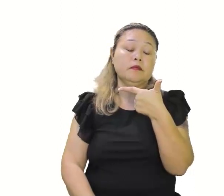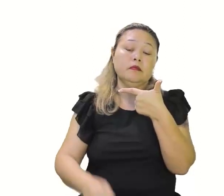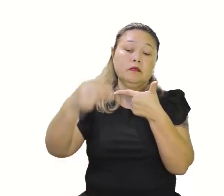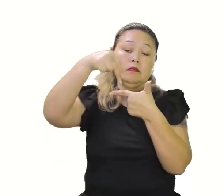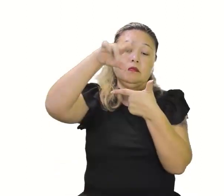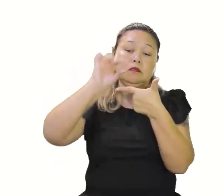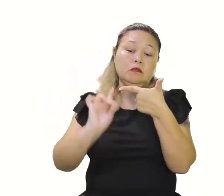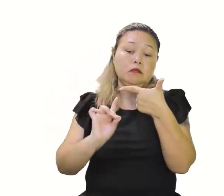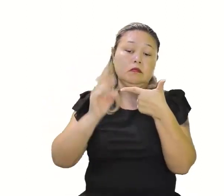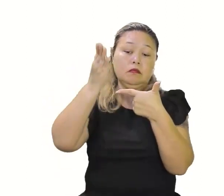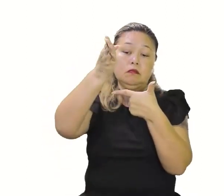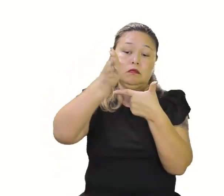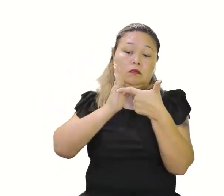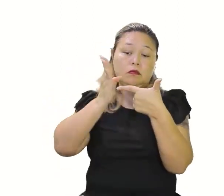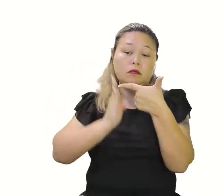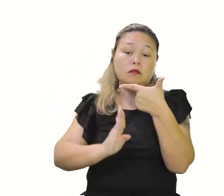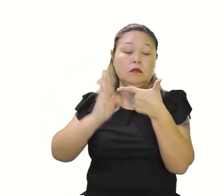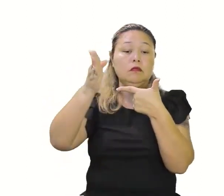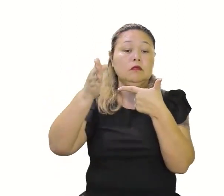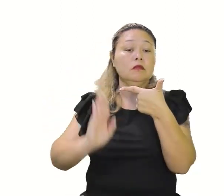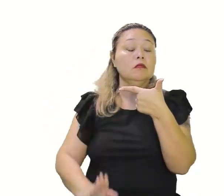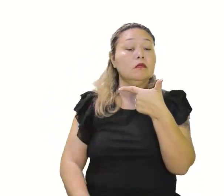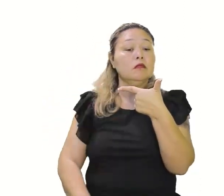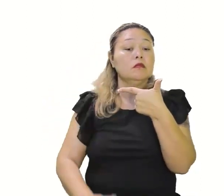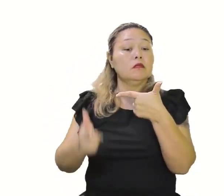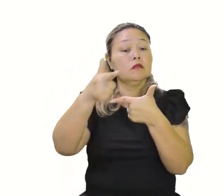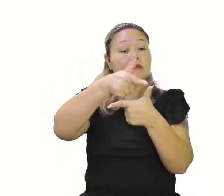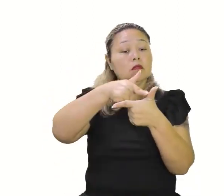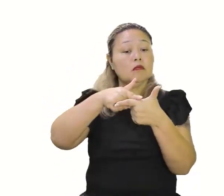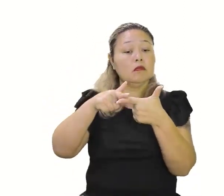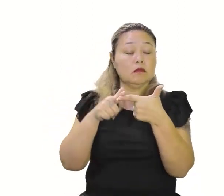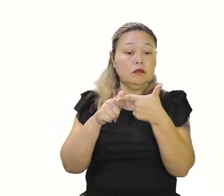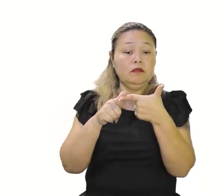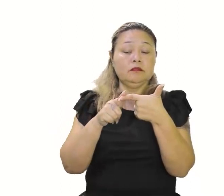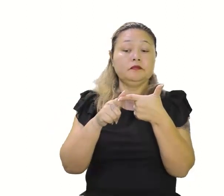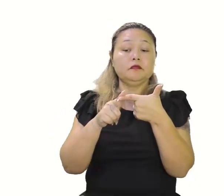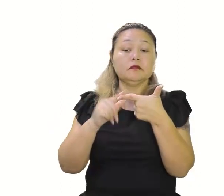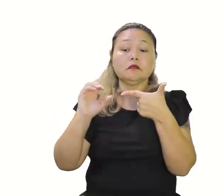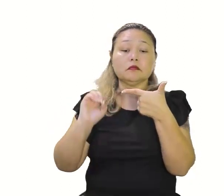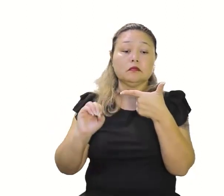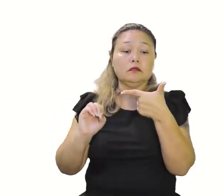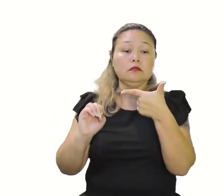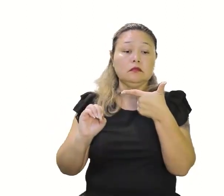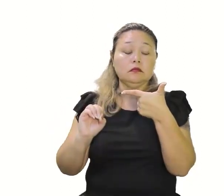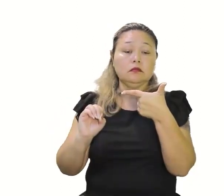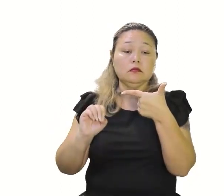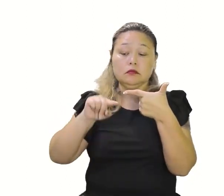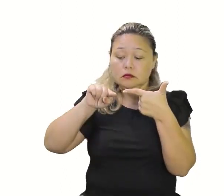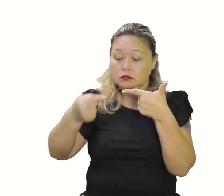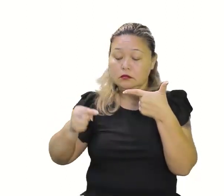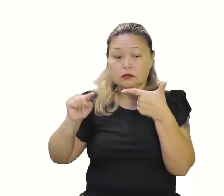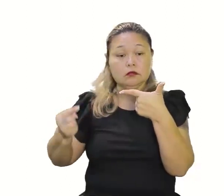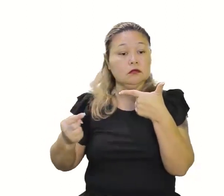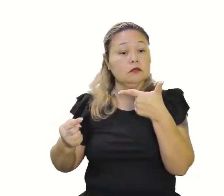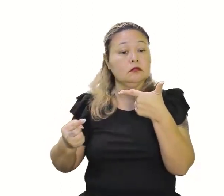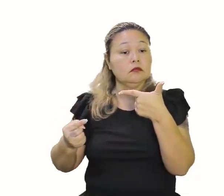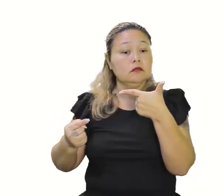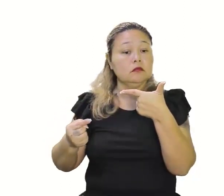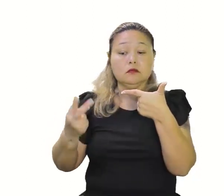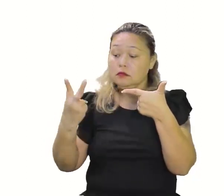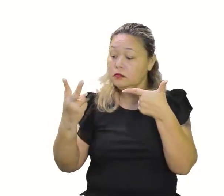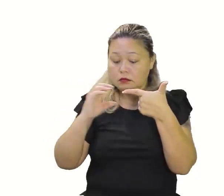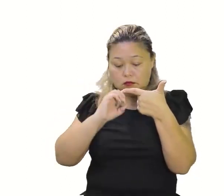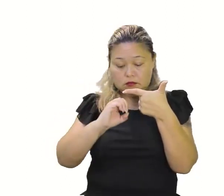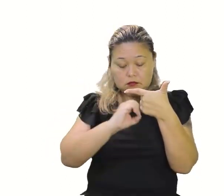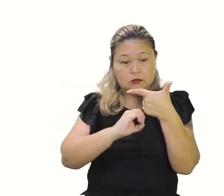zeros a gente pode estar cancelando. Dividir por valor que tem zeros é só trocar a vírgula de lugar, né? Isso. Aqui a gente tem 2 zeros, a gente